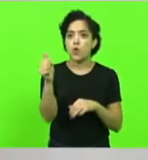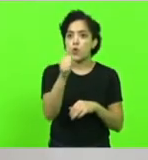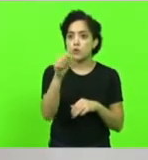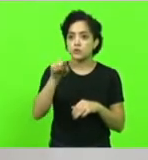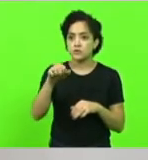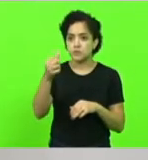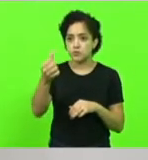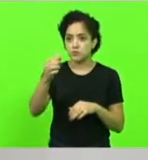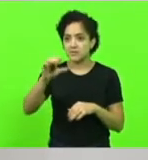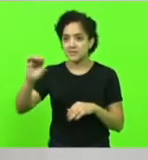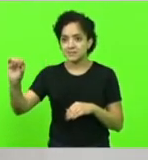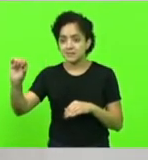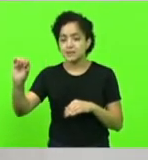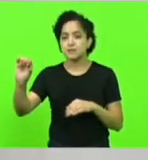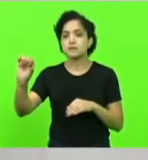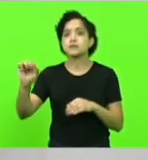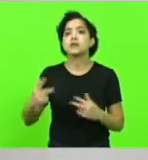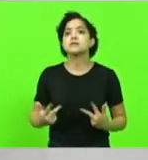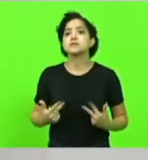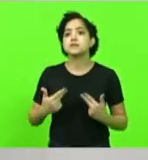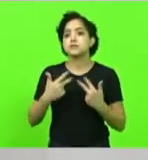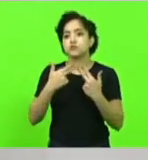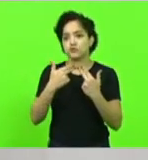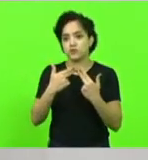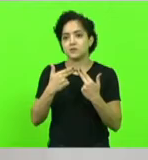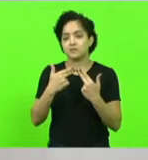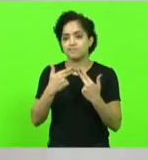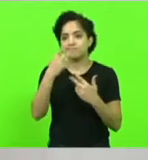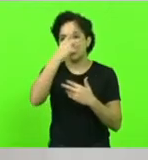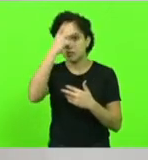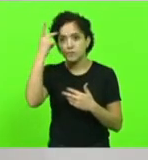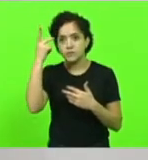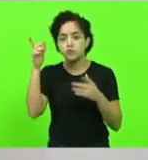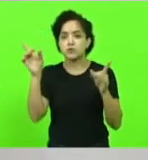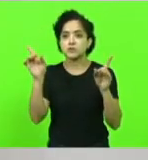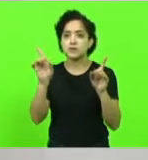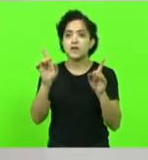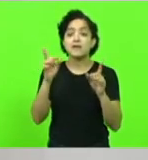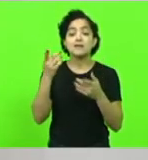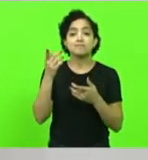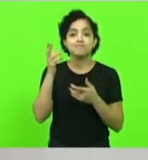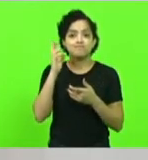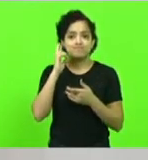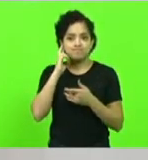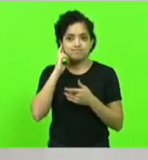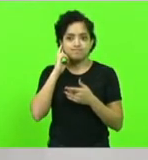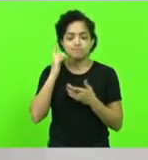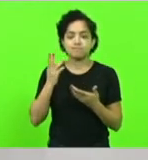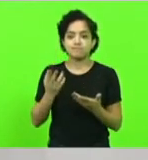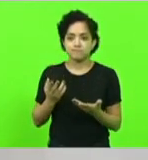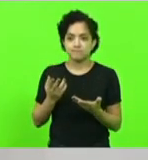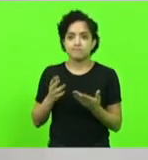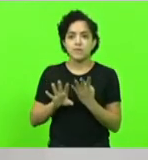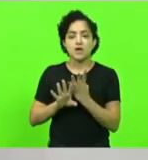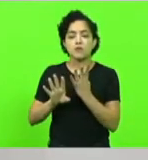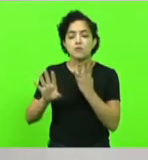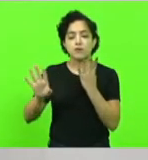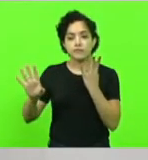11.600 cirurgias para pessoas que têm deficiência auditiva. É uma fila de